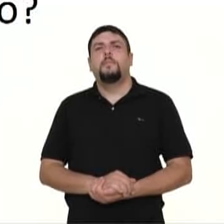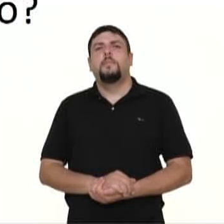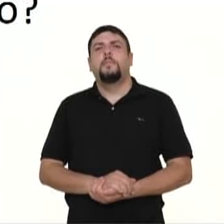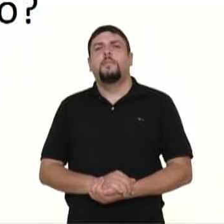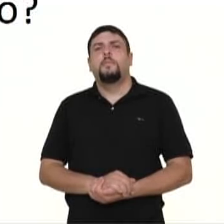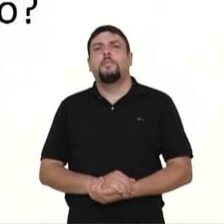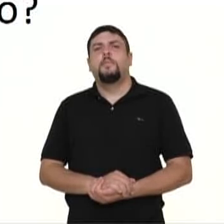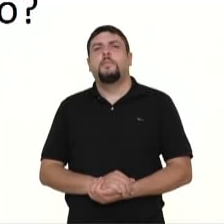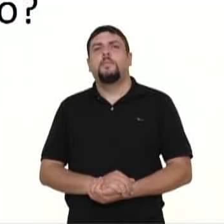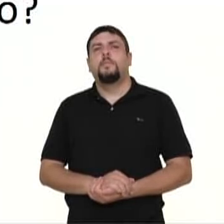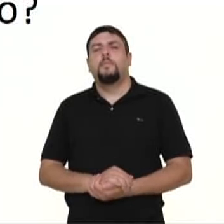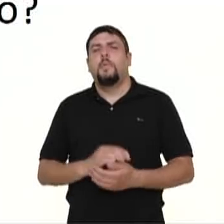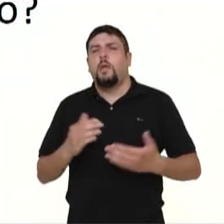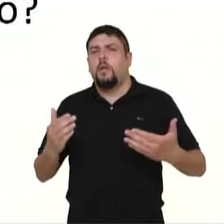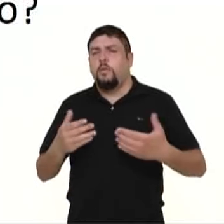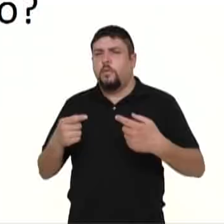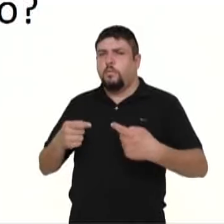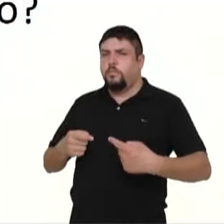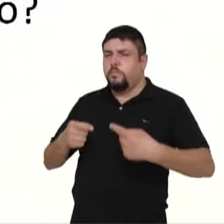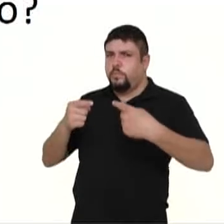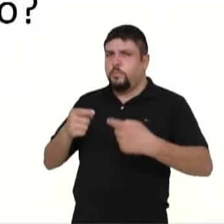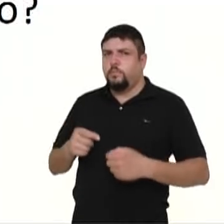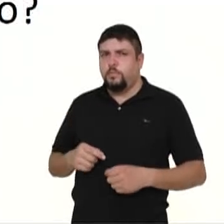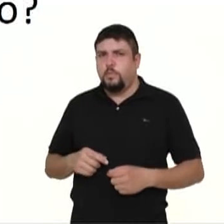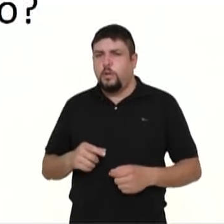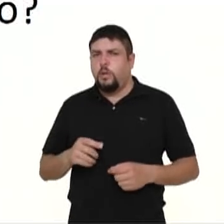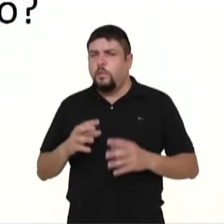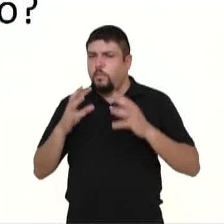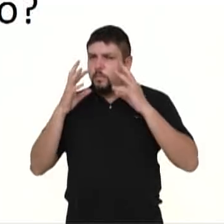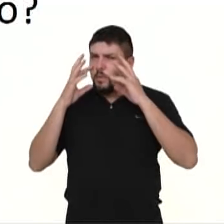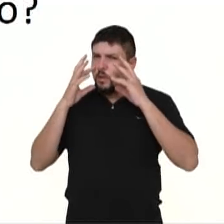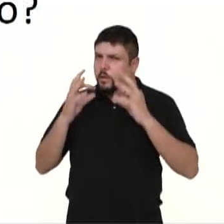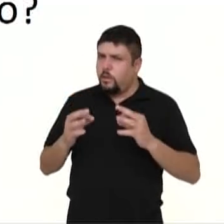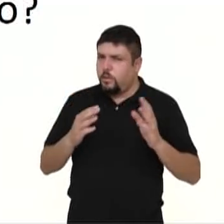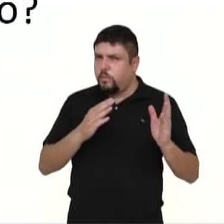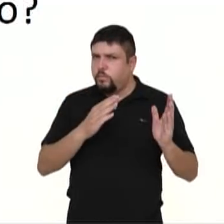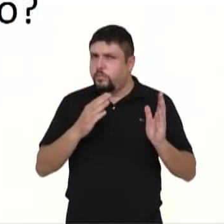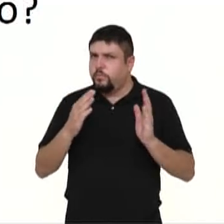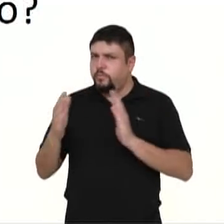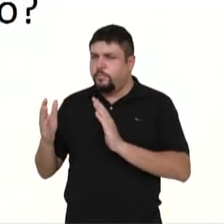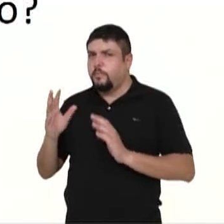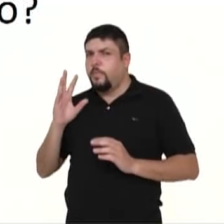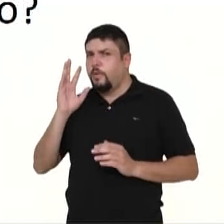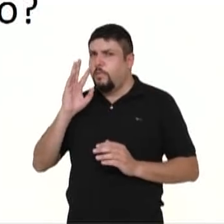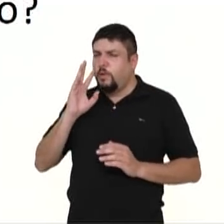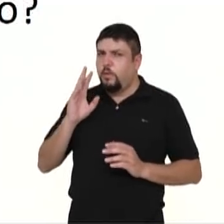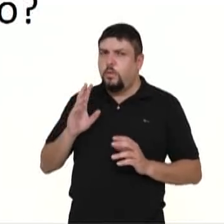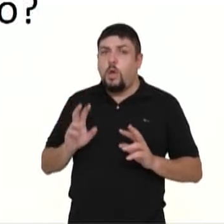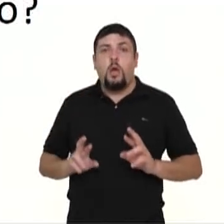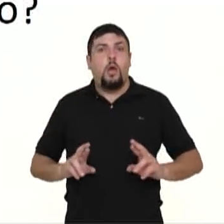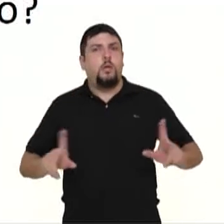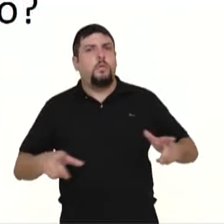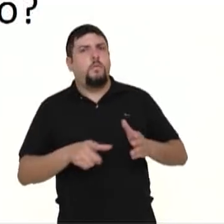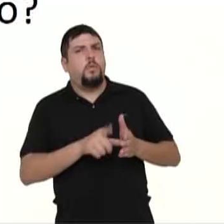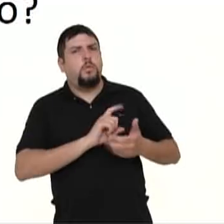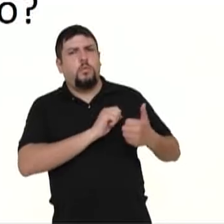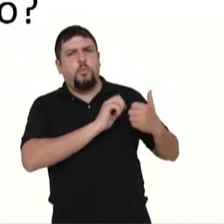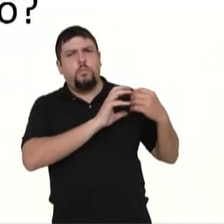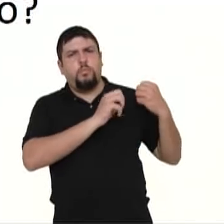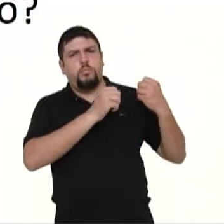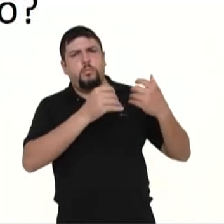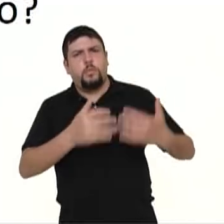E daí agora nós temos um quiz. Preste atenção nesse quiz, porque esse quiz ele tem uma aplicação bem interessante, que é diferente do que a gente está falando de